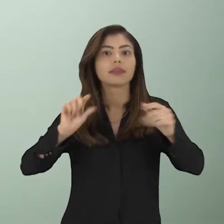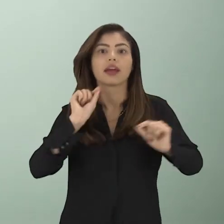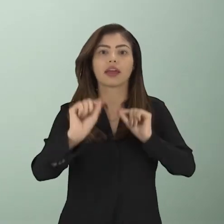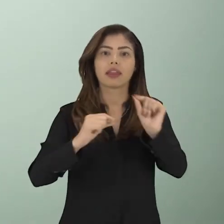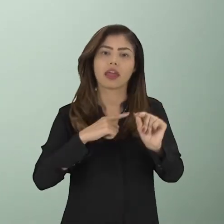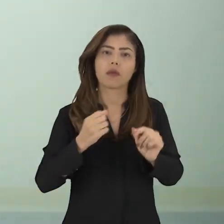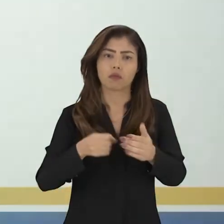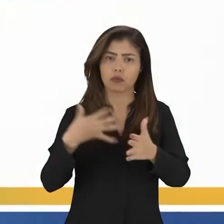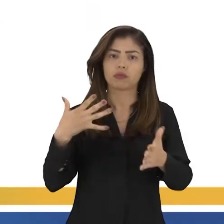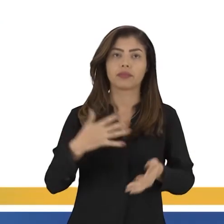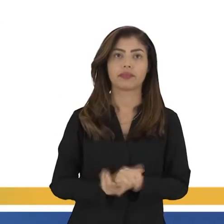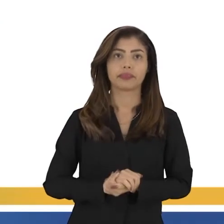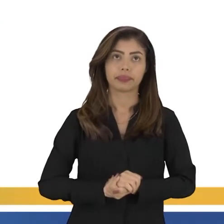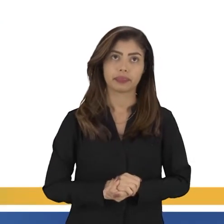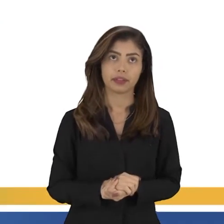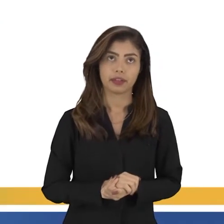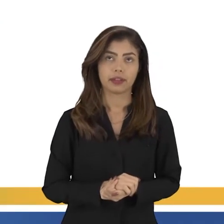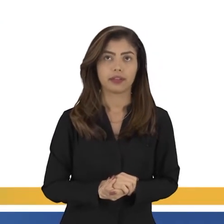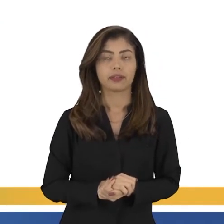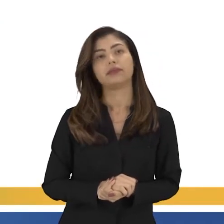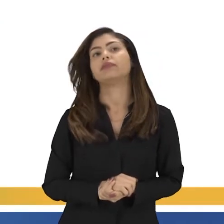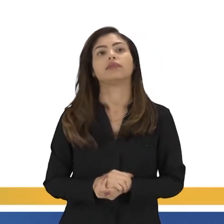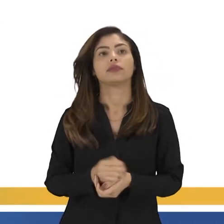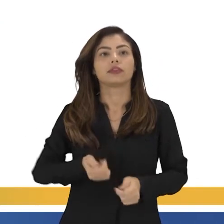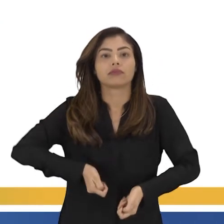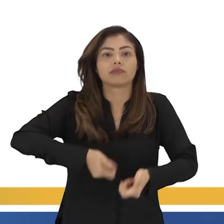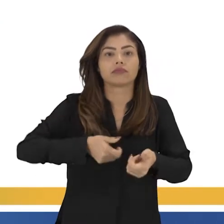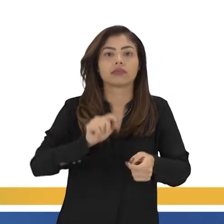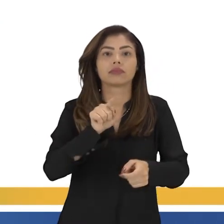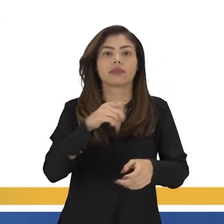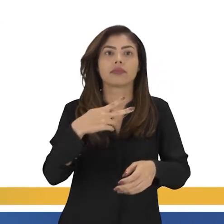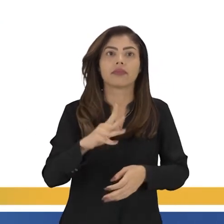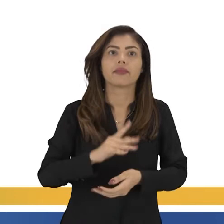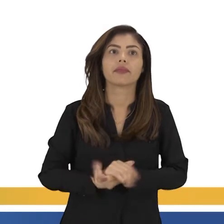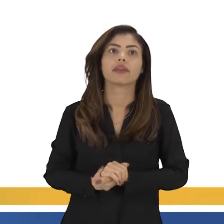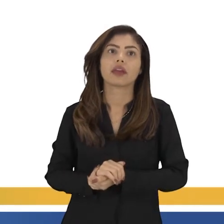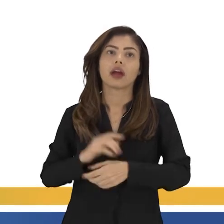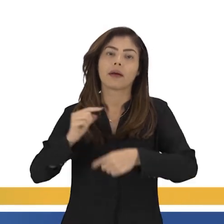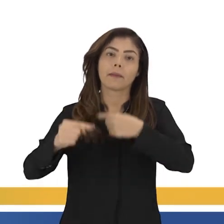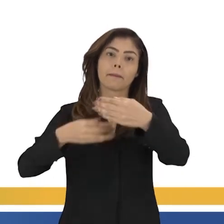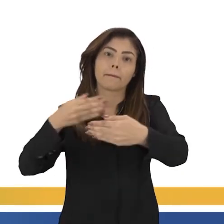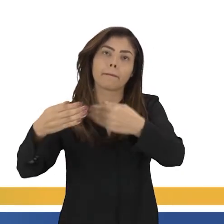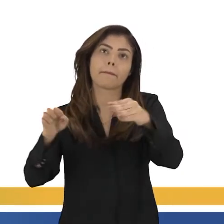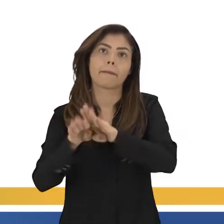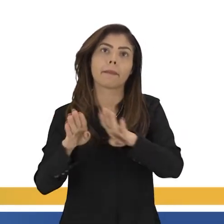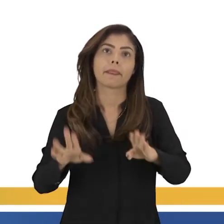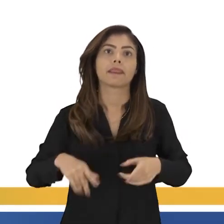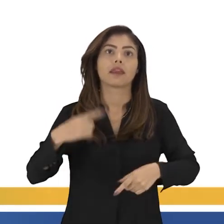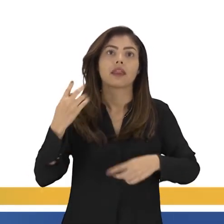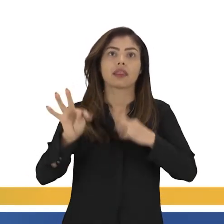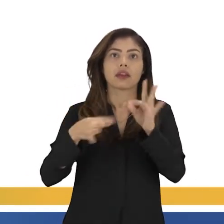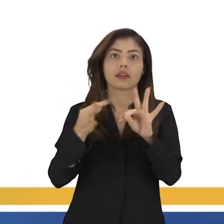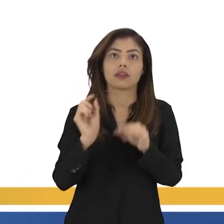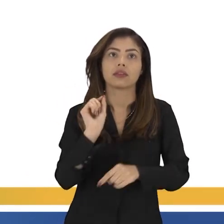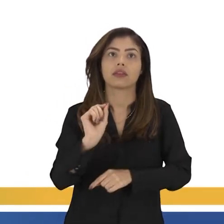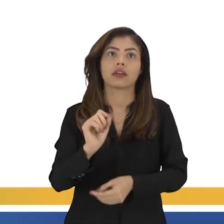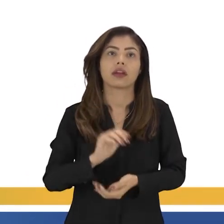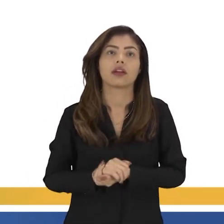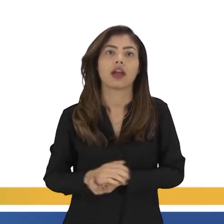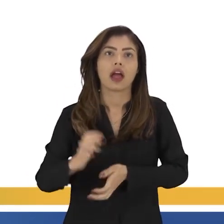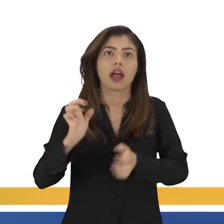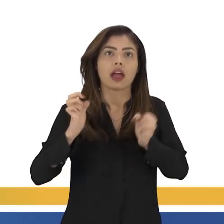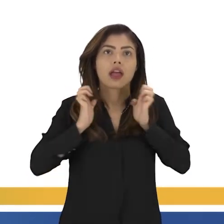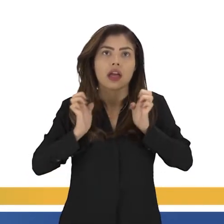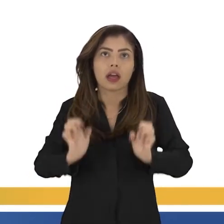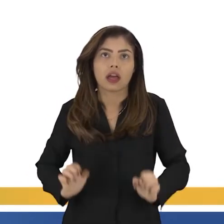que representa muito isso. Um novo desafio ético contemporâneo decorrente do avanço tecnológico, a gente